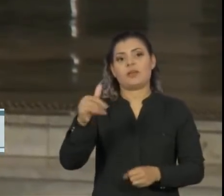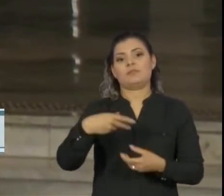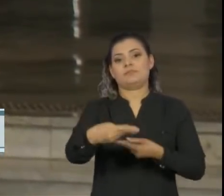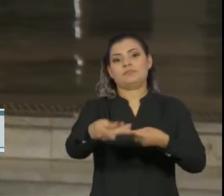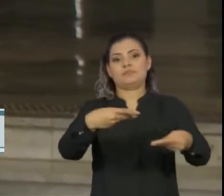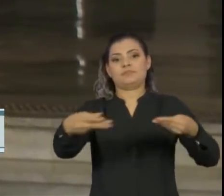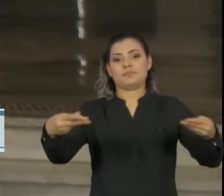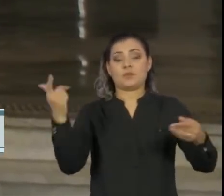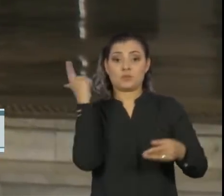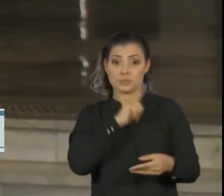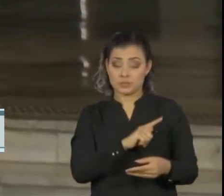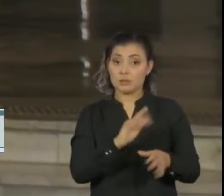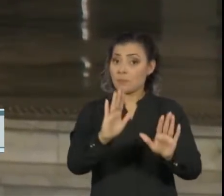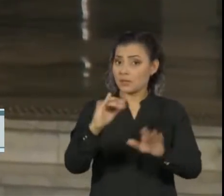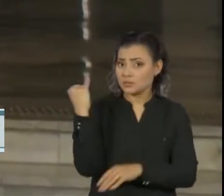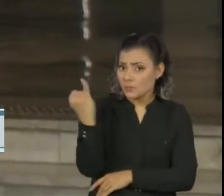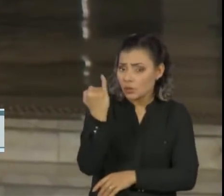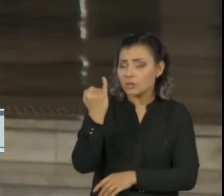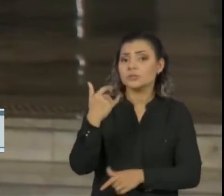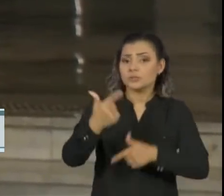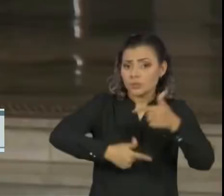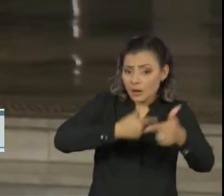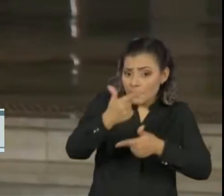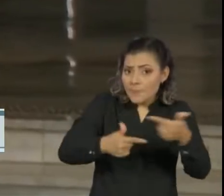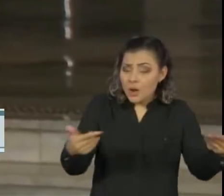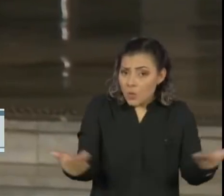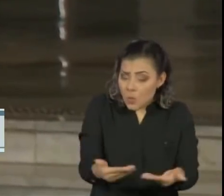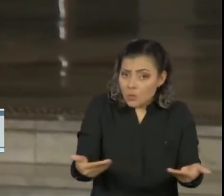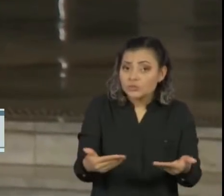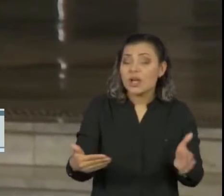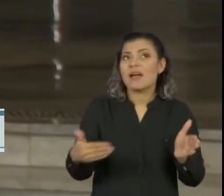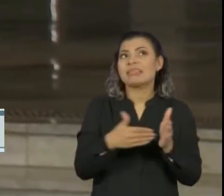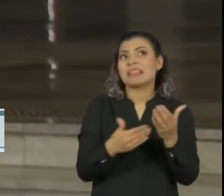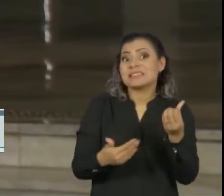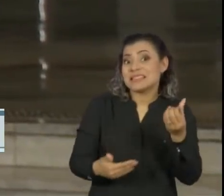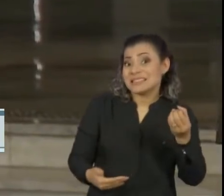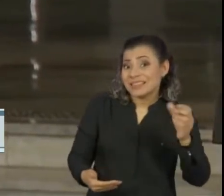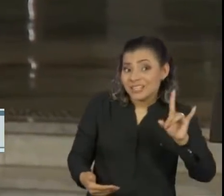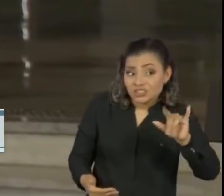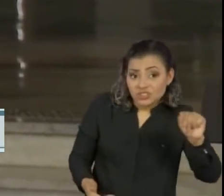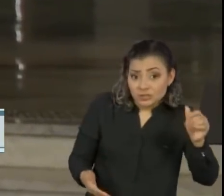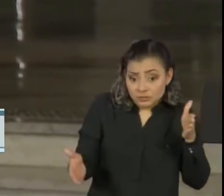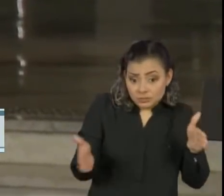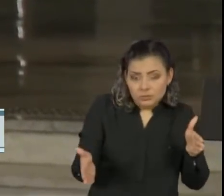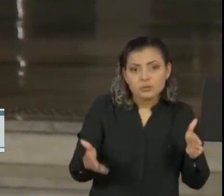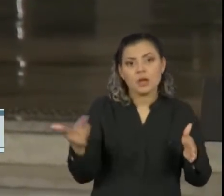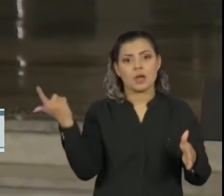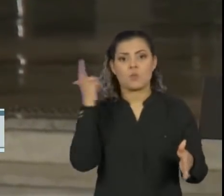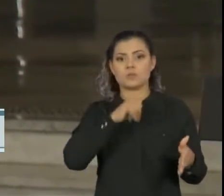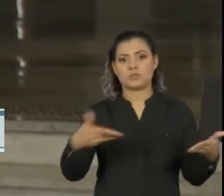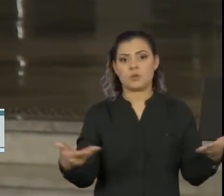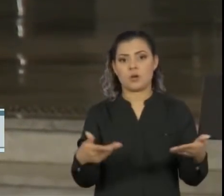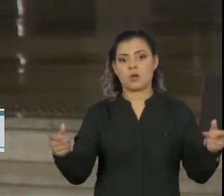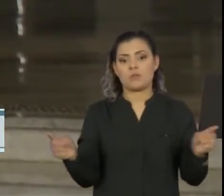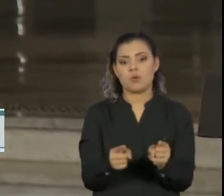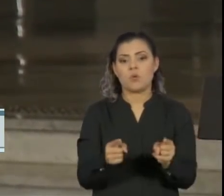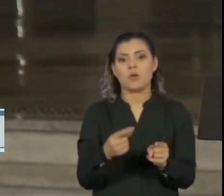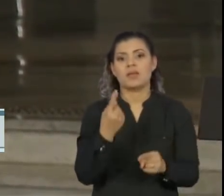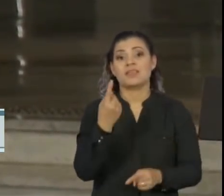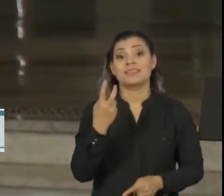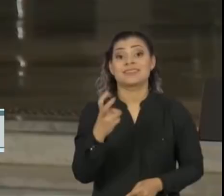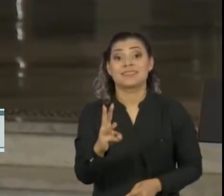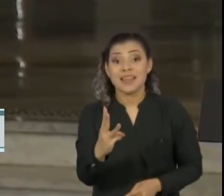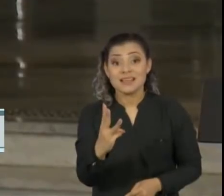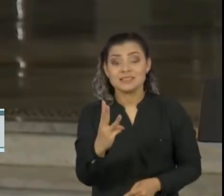o fundamental é dizer que o trabalho que era realizado em até 60 dias, agora é realizado em 3 dias por